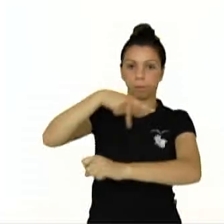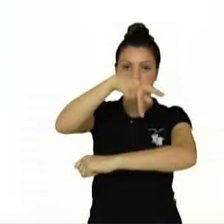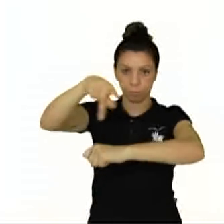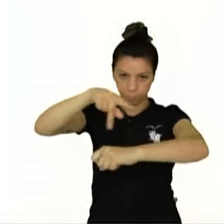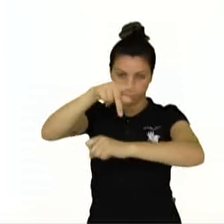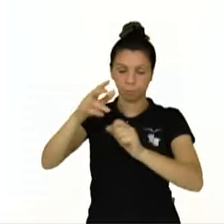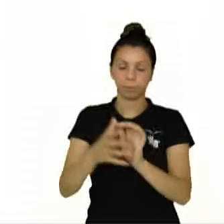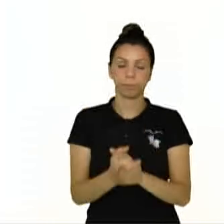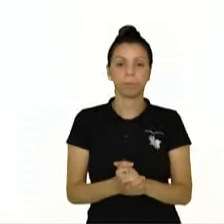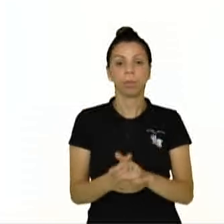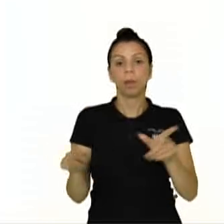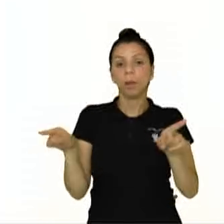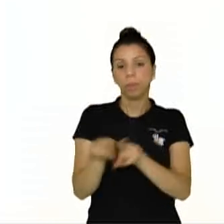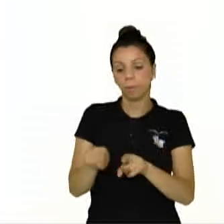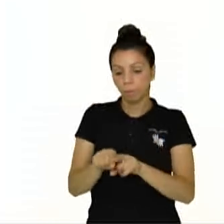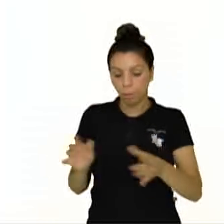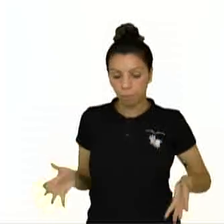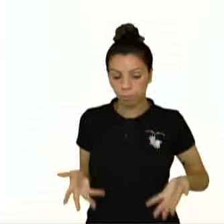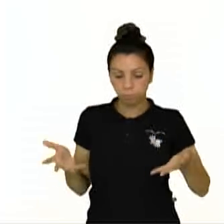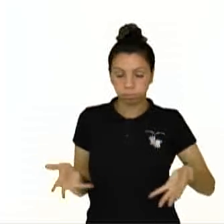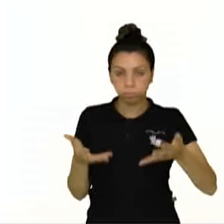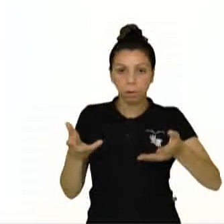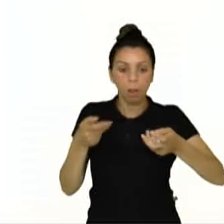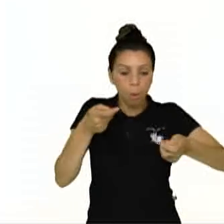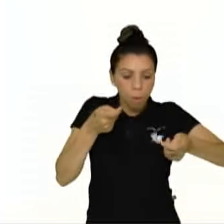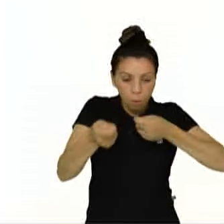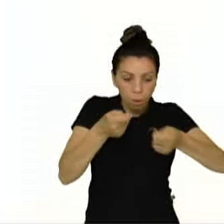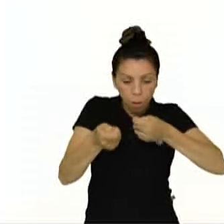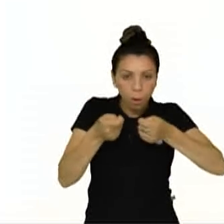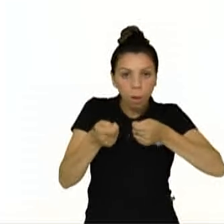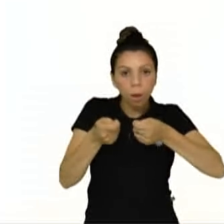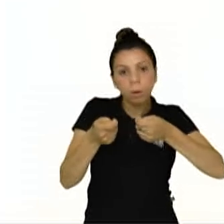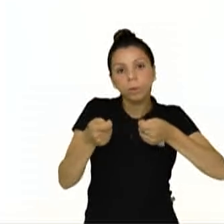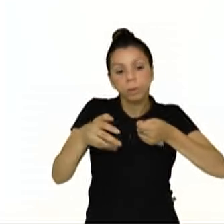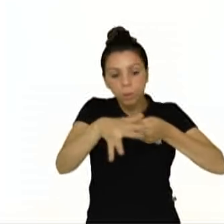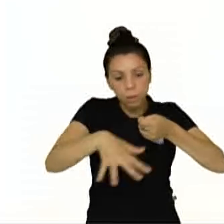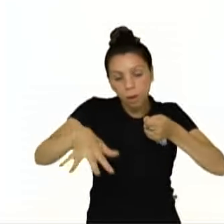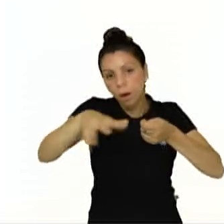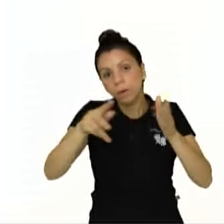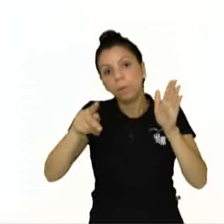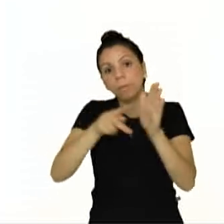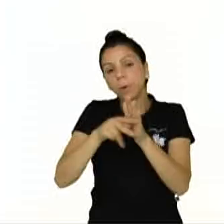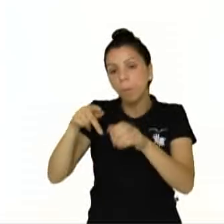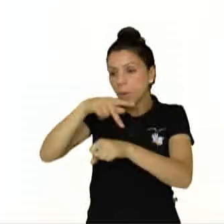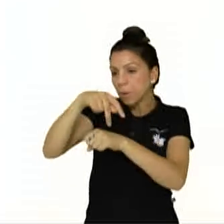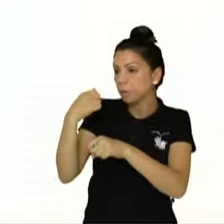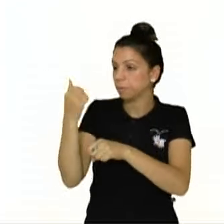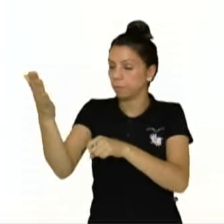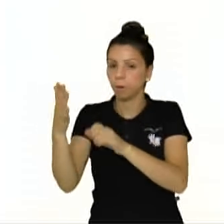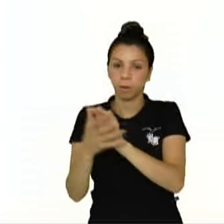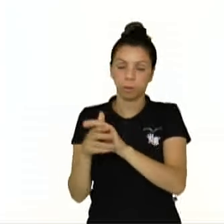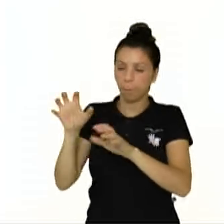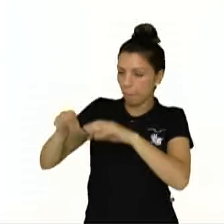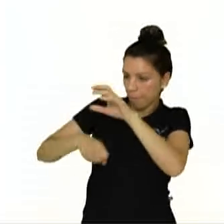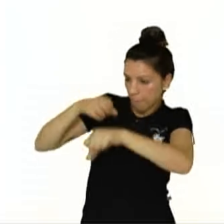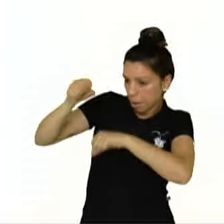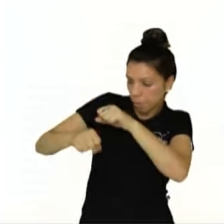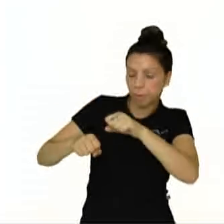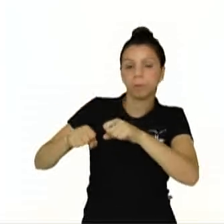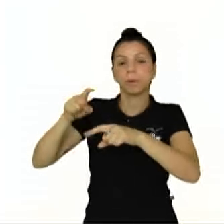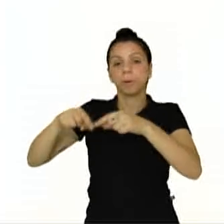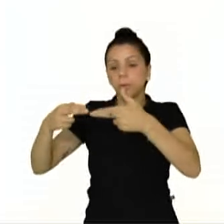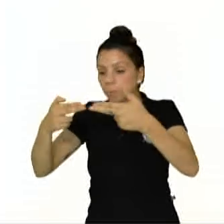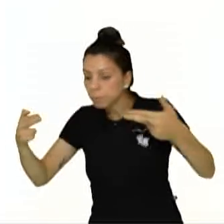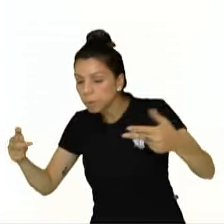e a respectiva motivação para o domínio de territórios estrangeiros, visando, ou seja, buscando